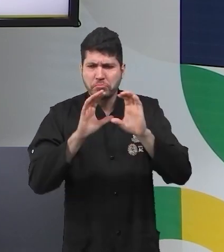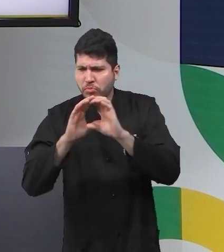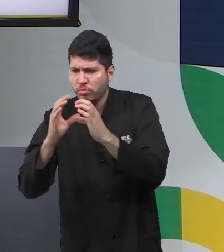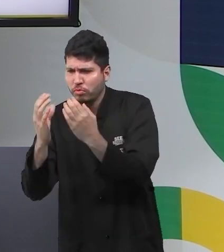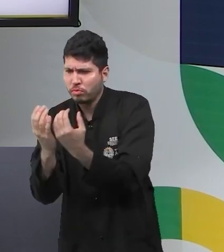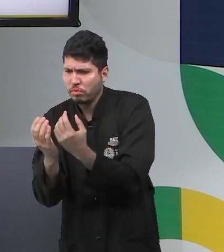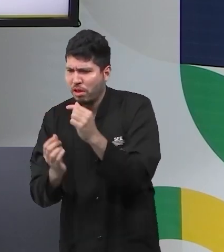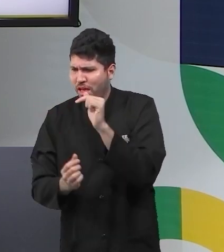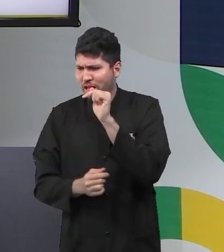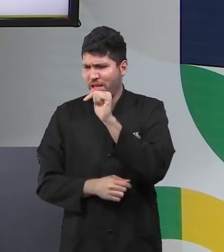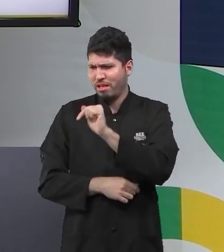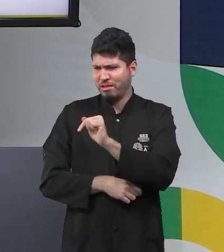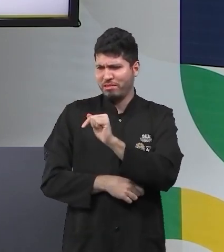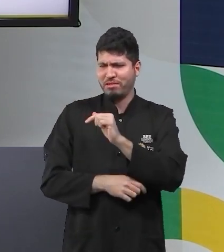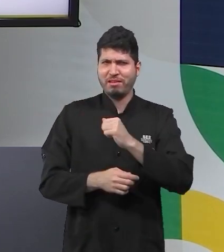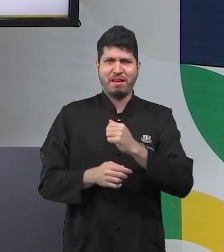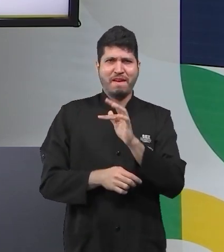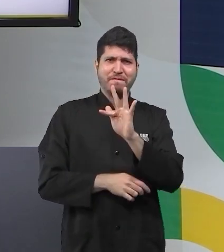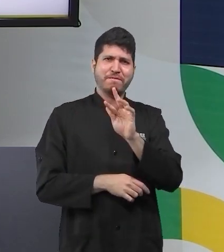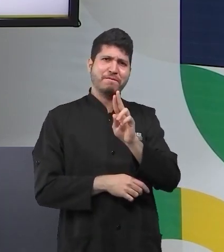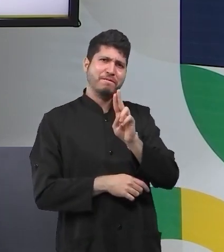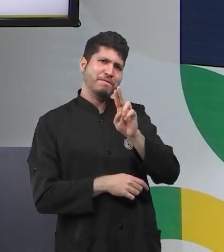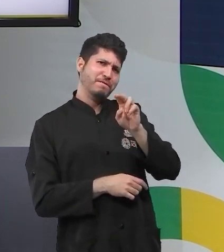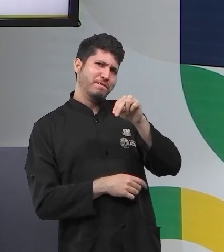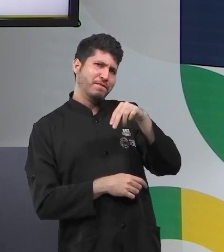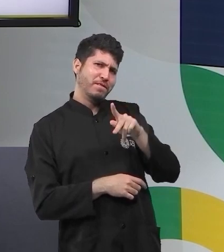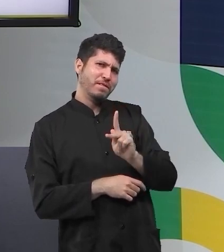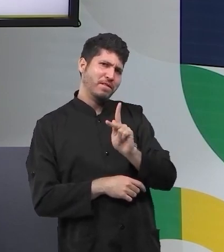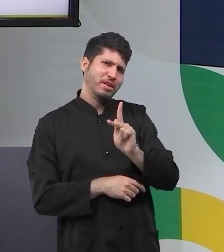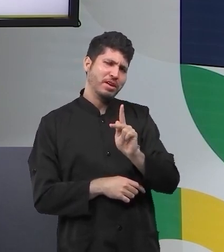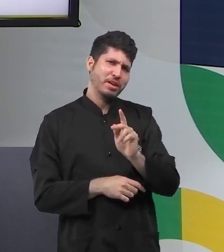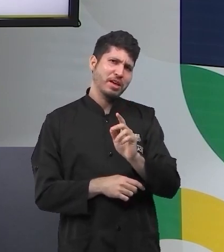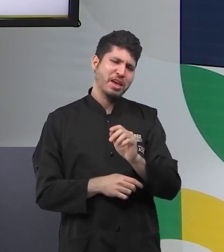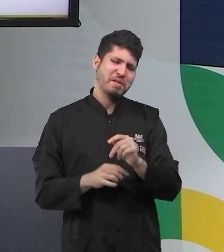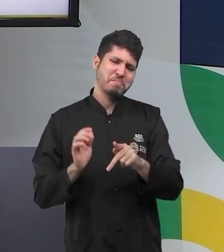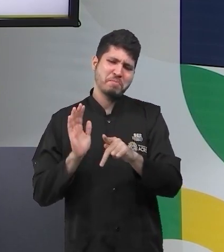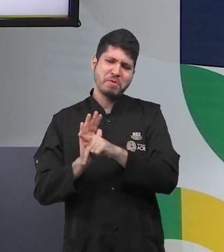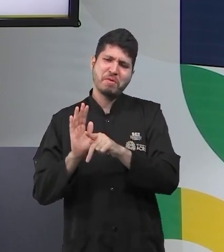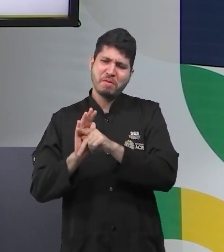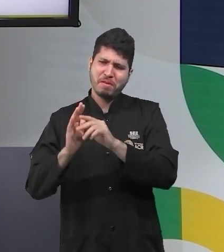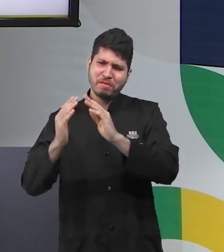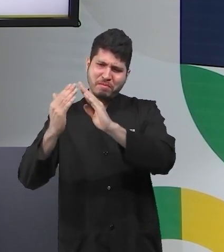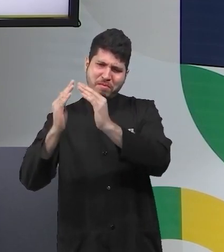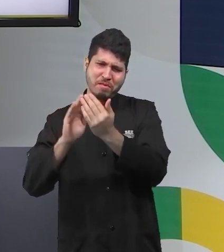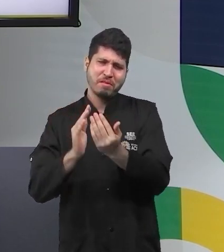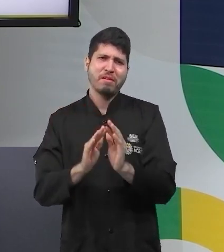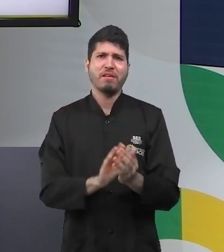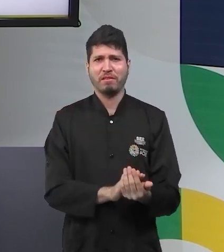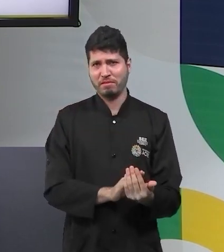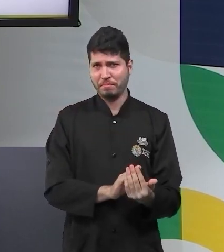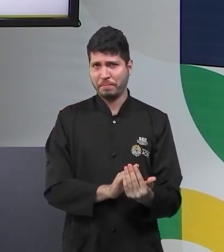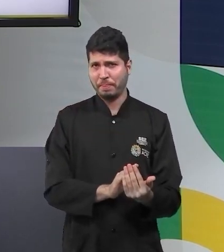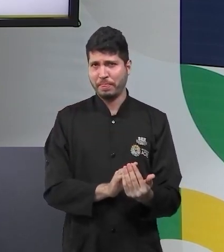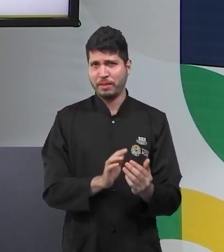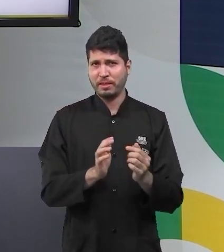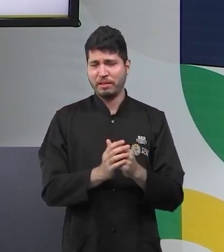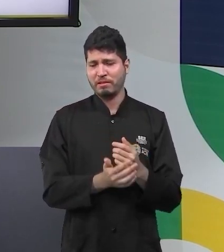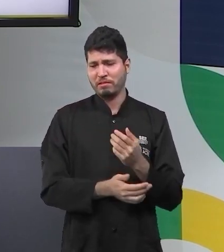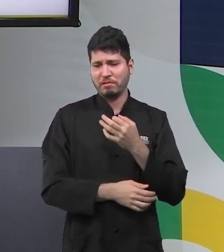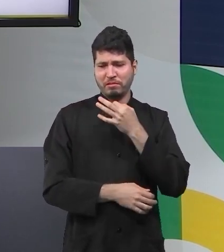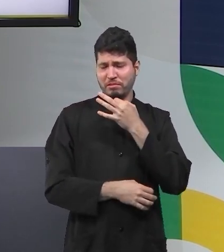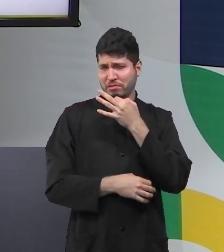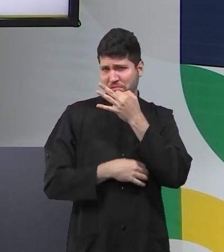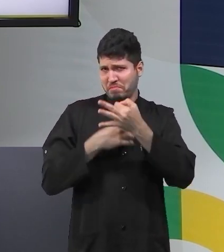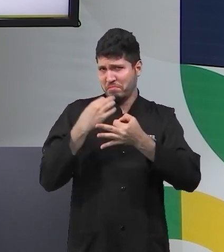isso aqui não presta, funk é coisa de favelado. Não, isso é apenas uma acepção do que você subjuga ser melhor